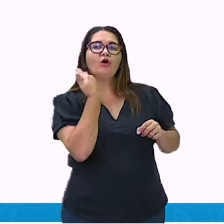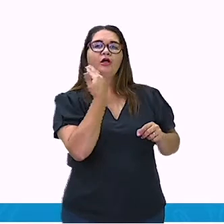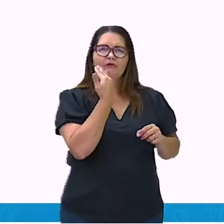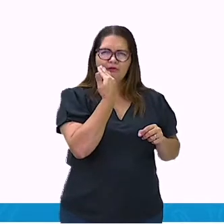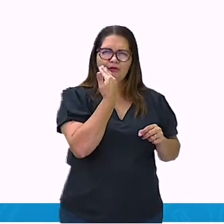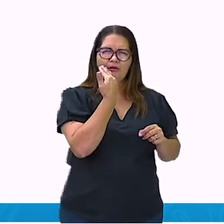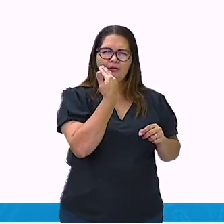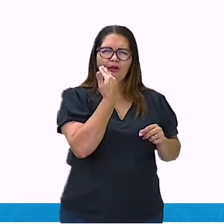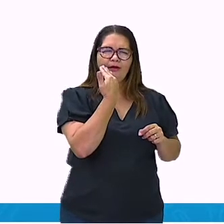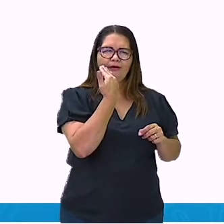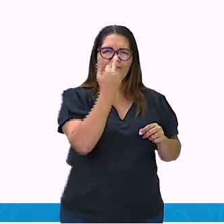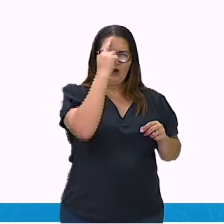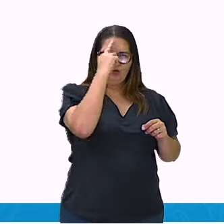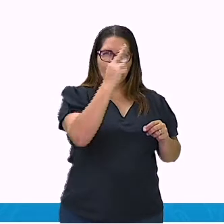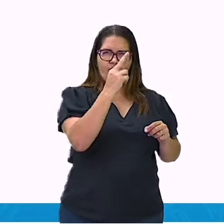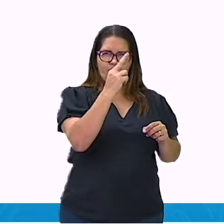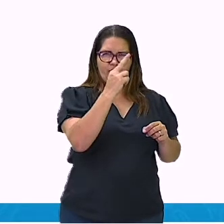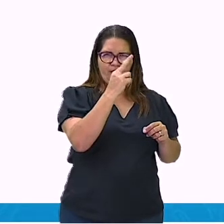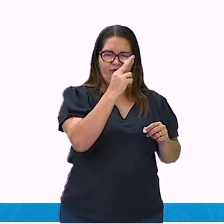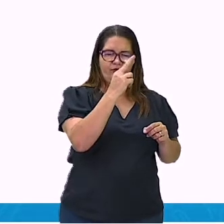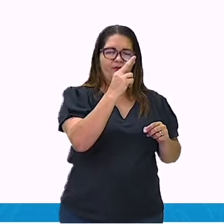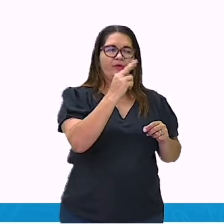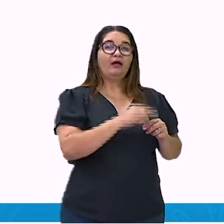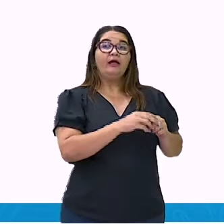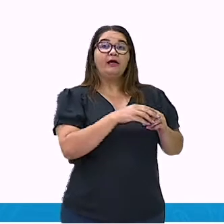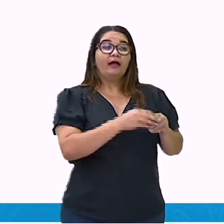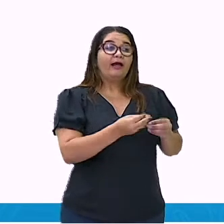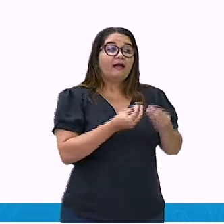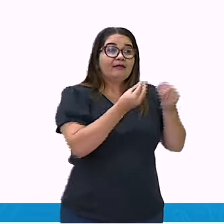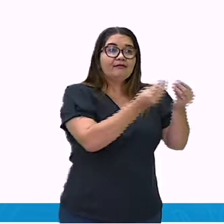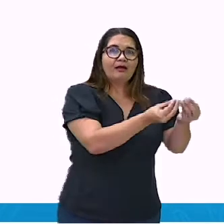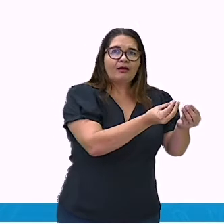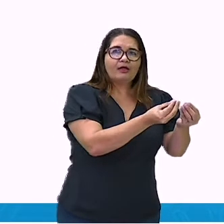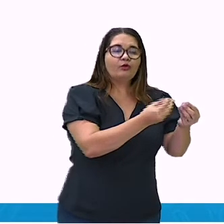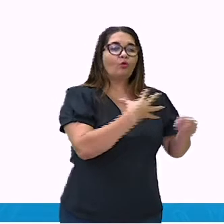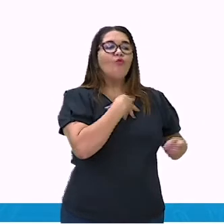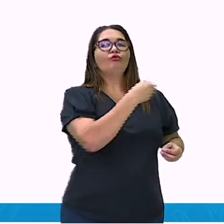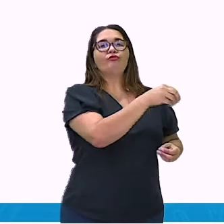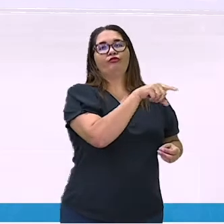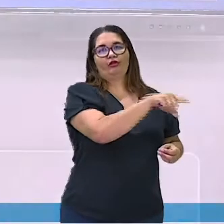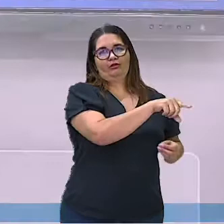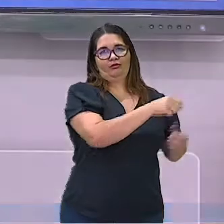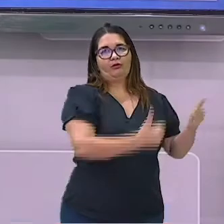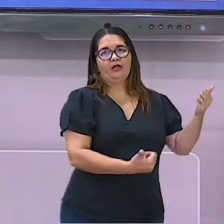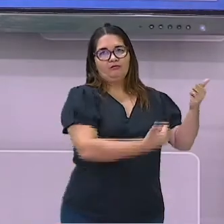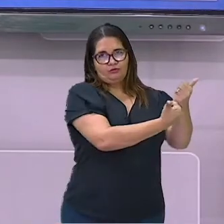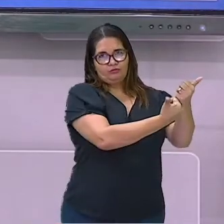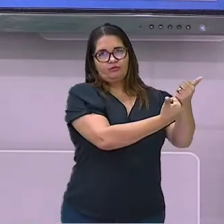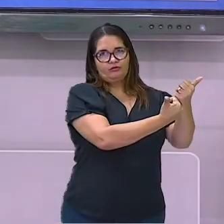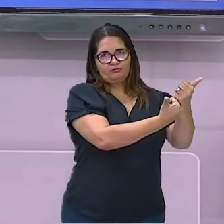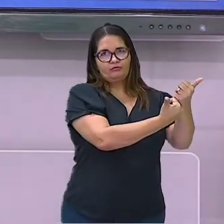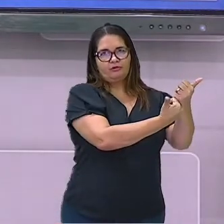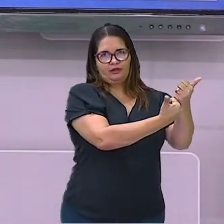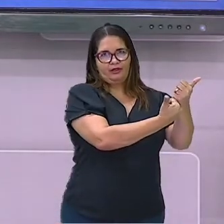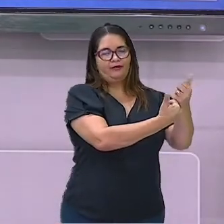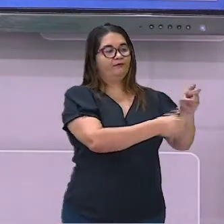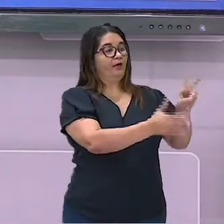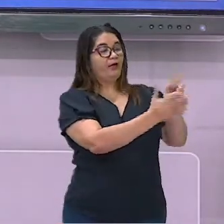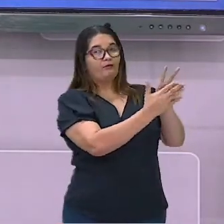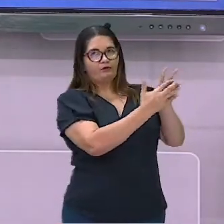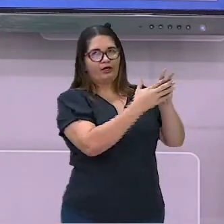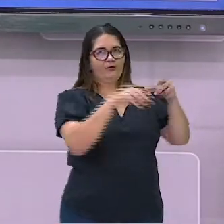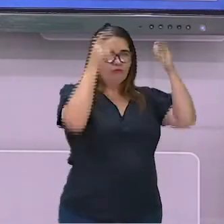tem uma função, que tem um treinamento mais adequado. É escolhido. Ele não nasce com